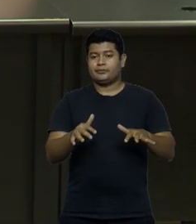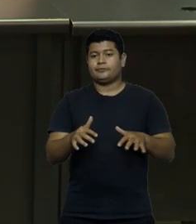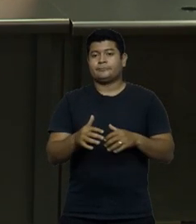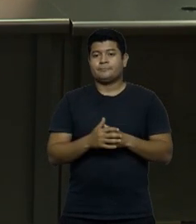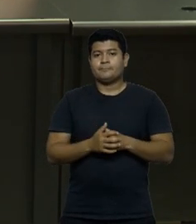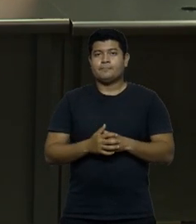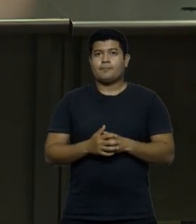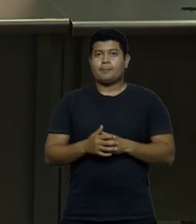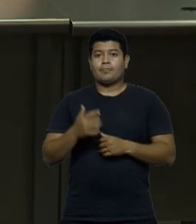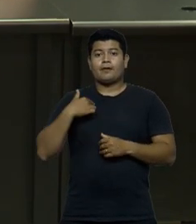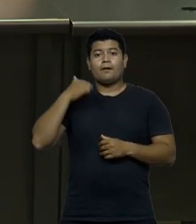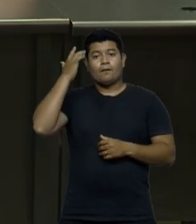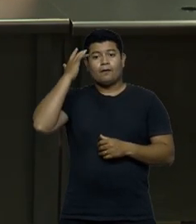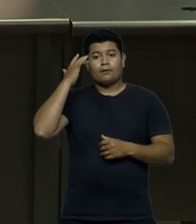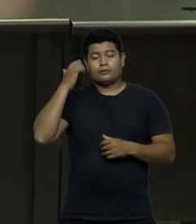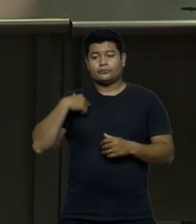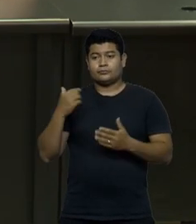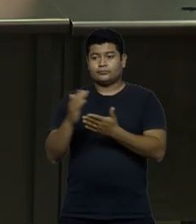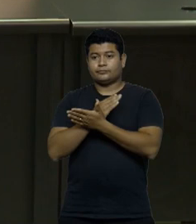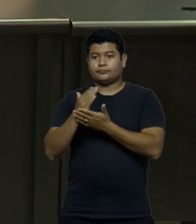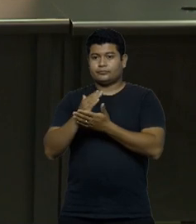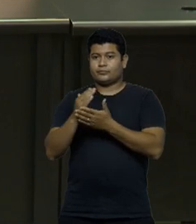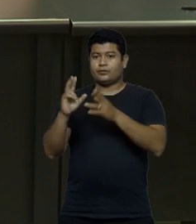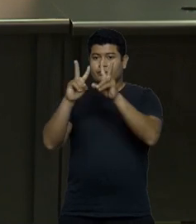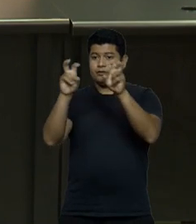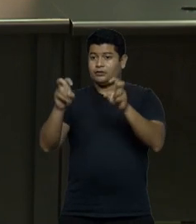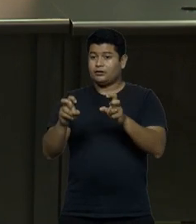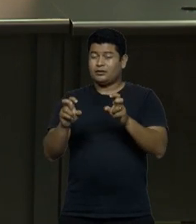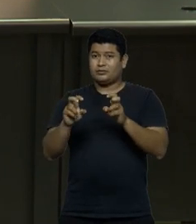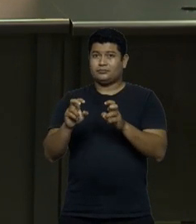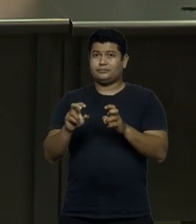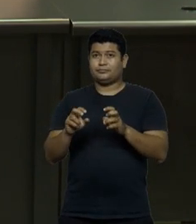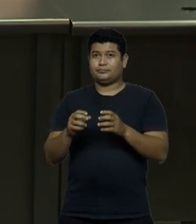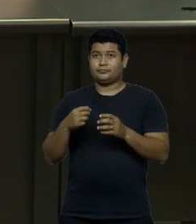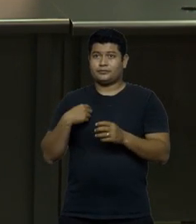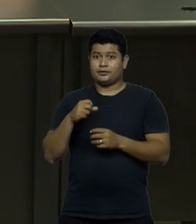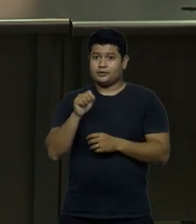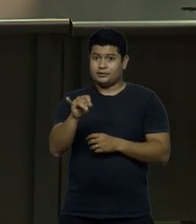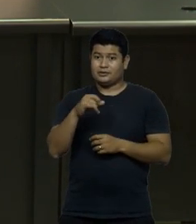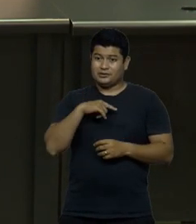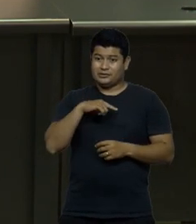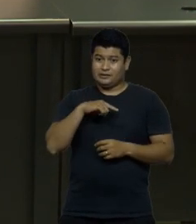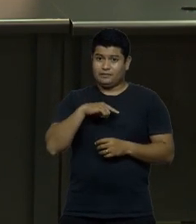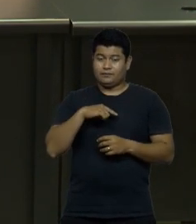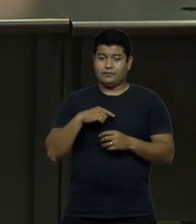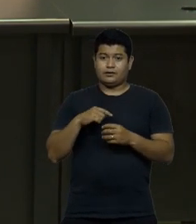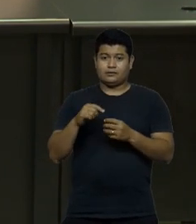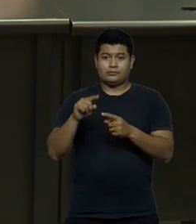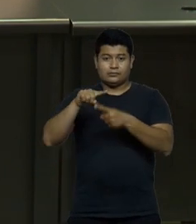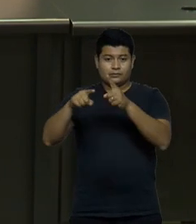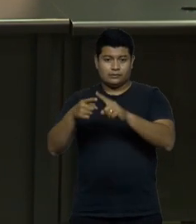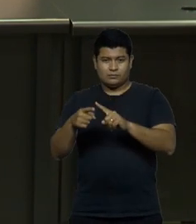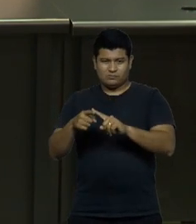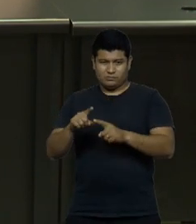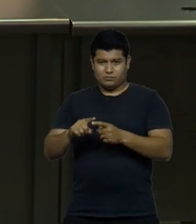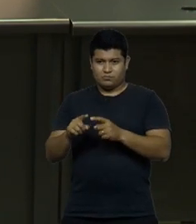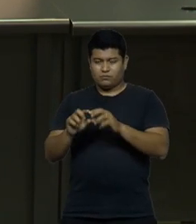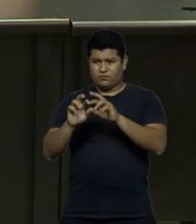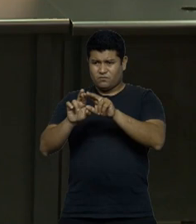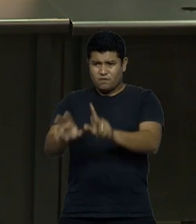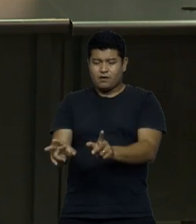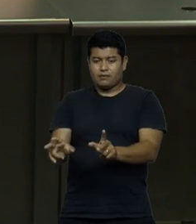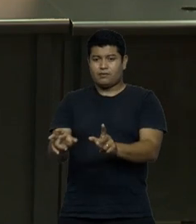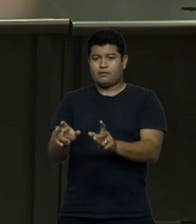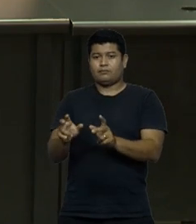eu acho que essas questões específicas até vou pedir ver ela se o se tivesse material reúne suas informações e representar pelo Ministério